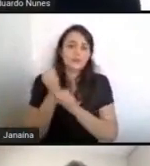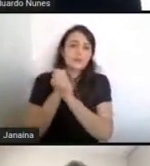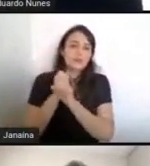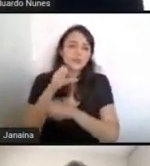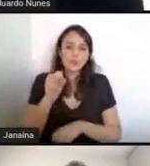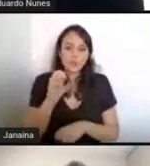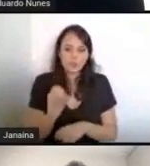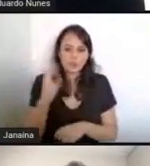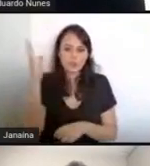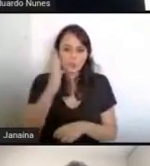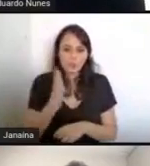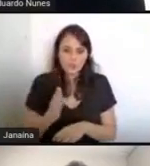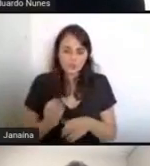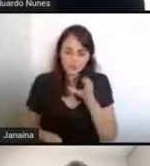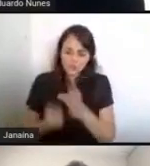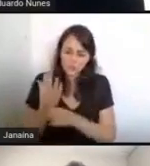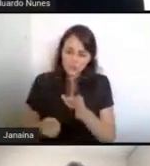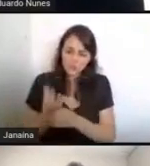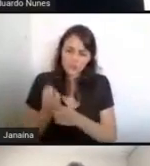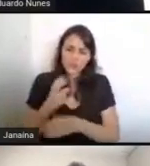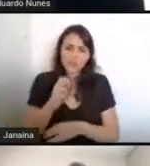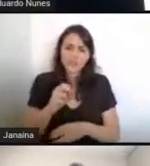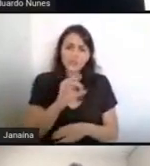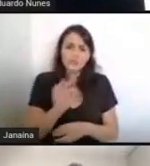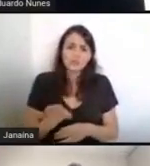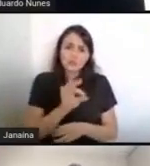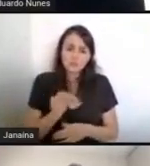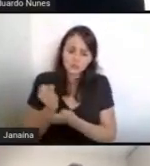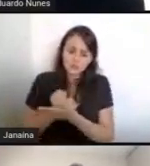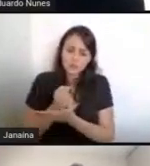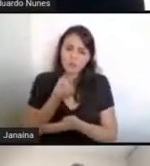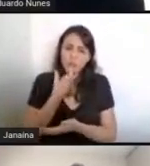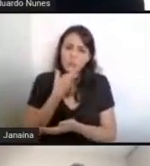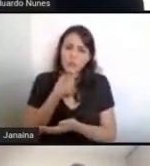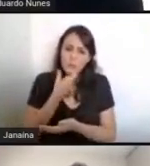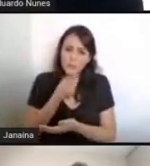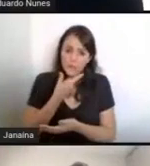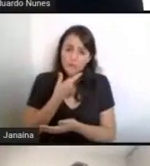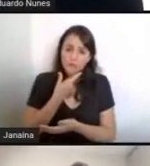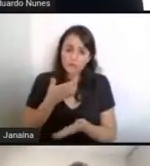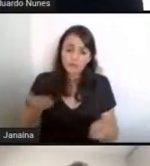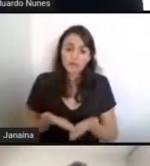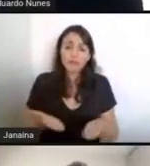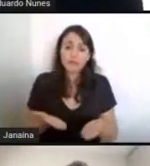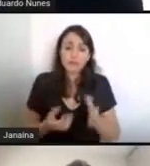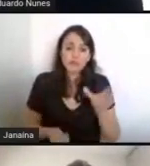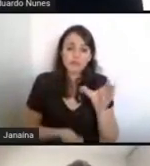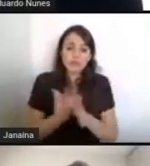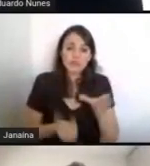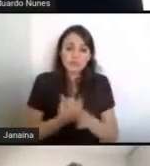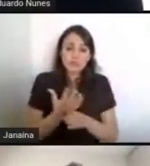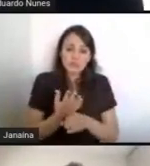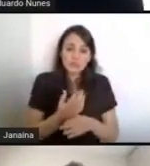Brasil produzia cerca de 50% dos princípios ativos que a gente utiliza na indústria farmacêutica, e hoje a gente se produz, se